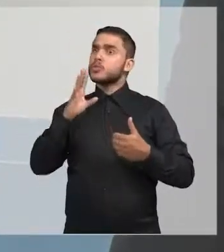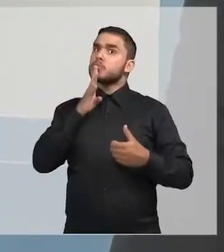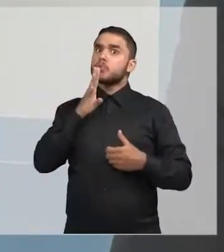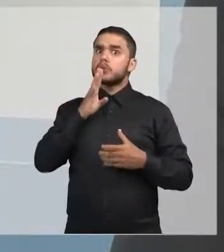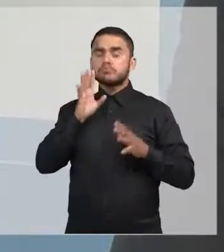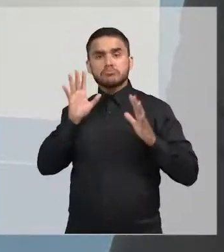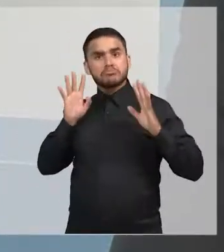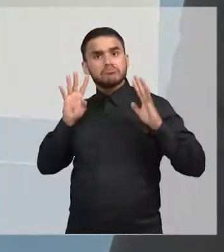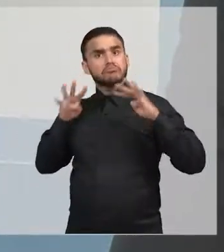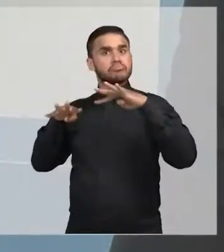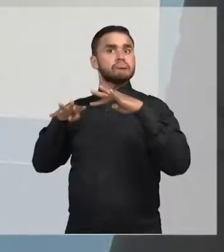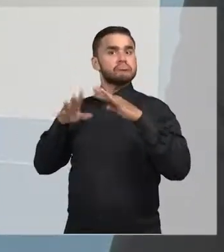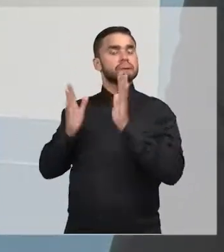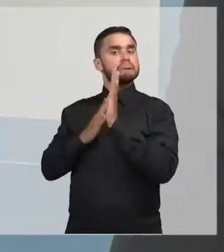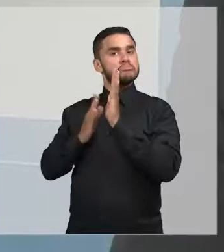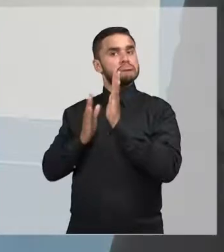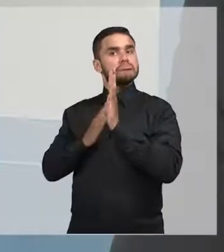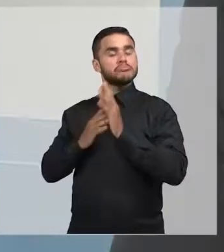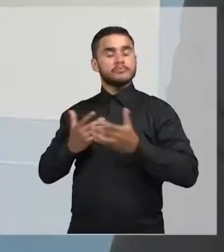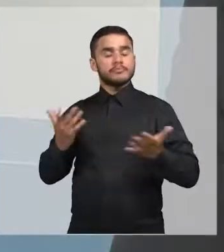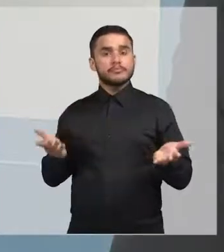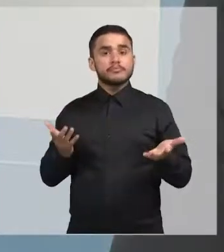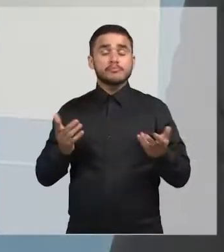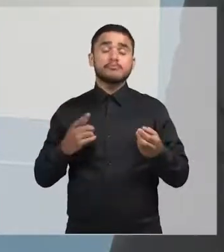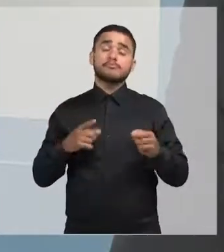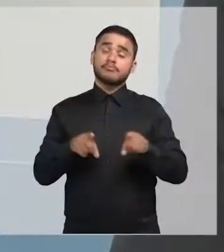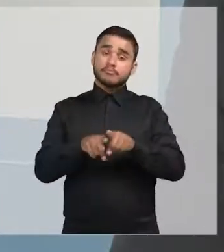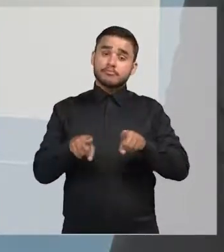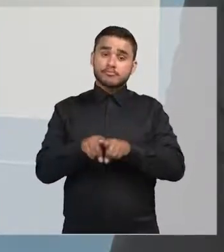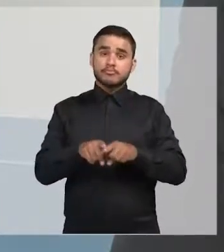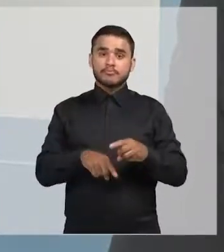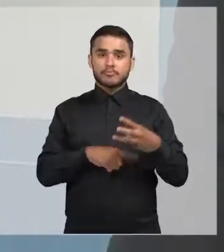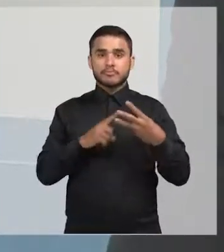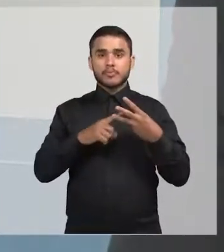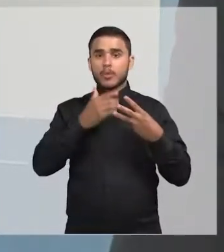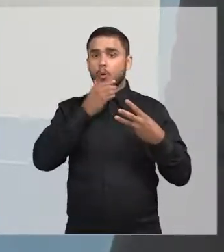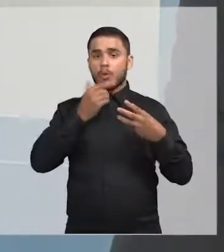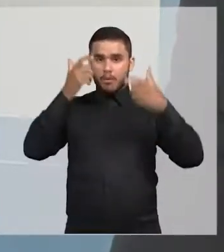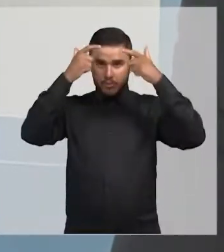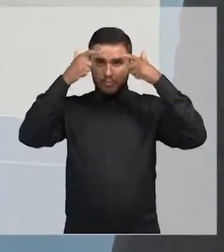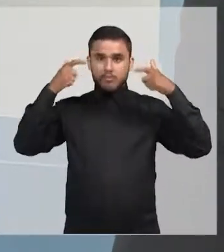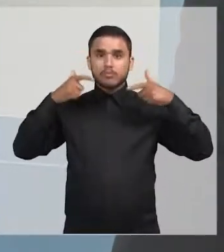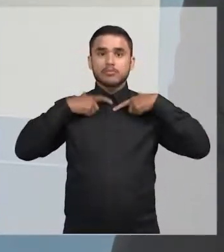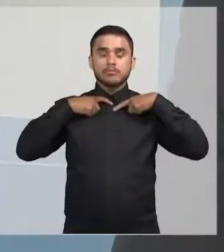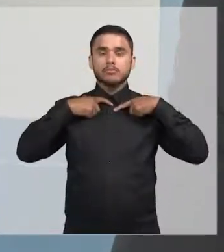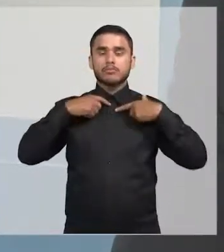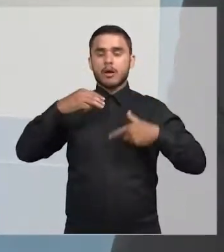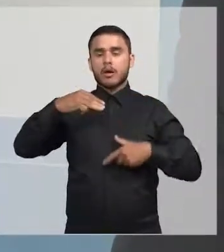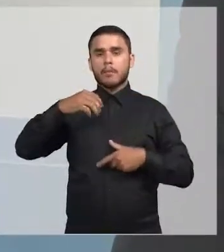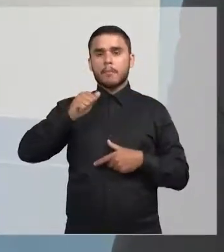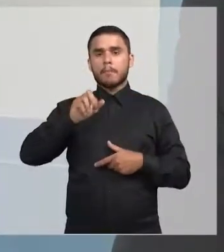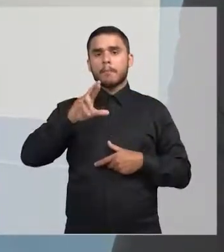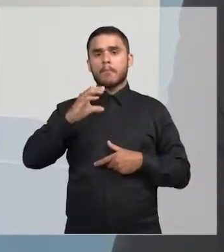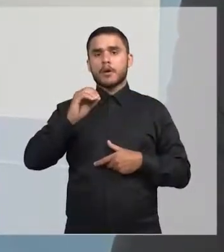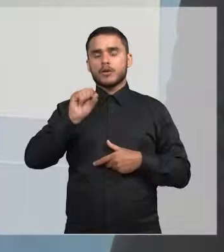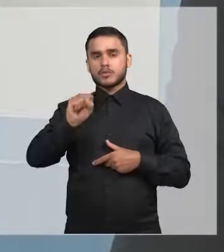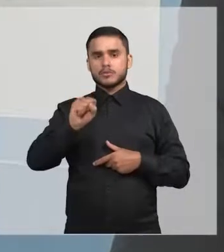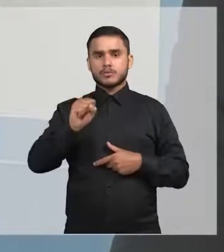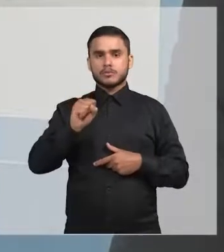vai questionar que o astronauta Marcos